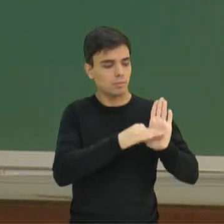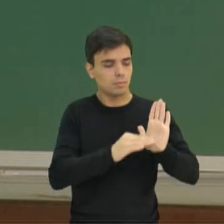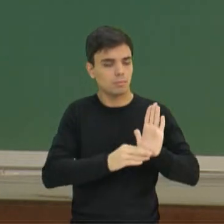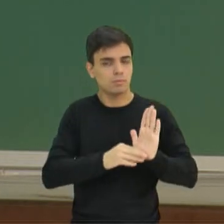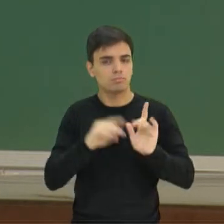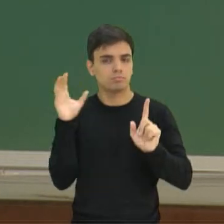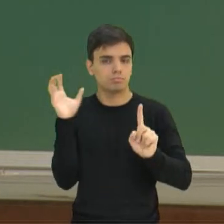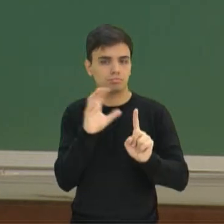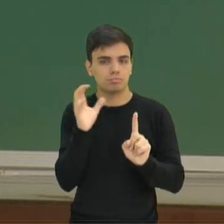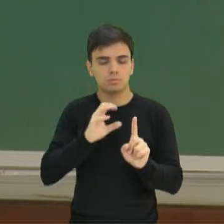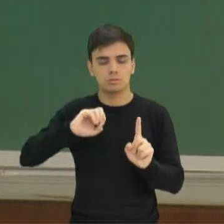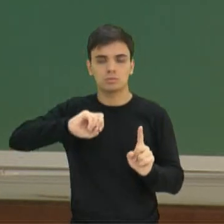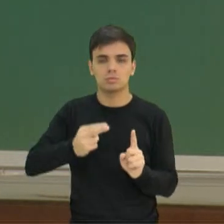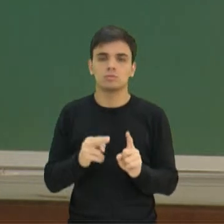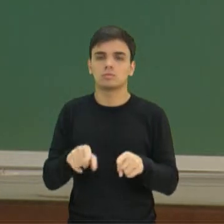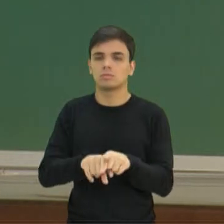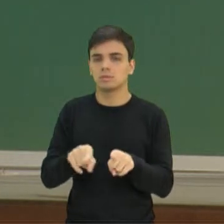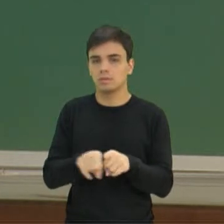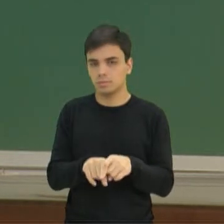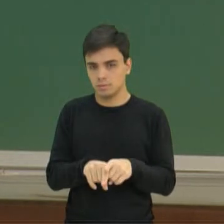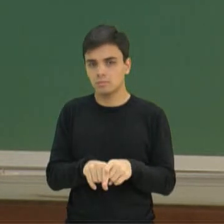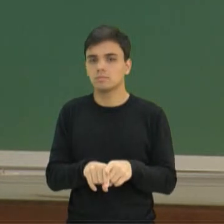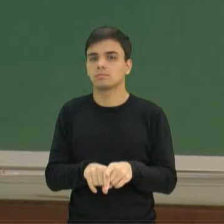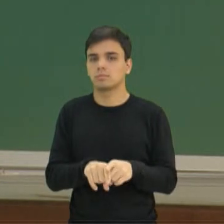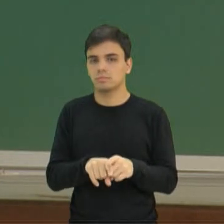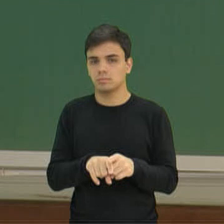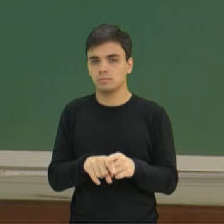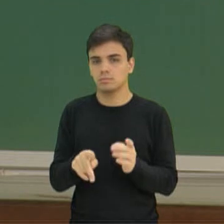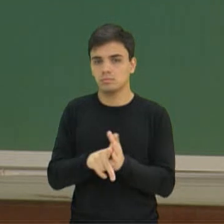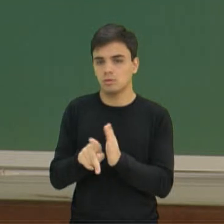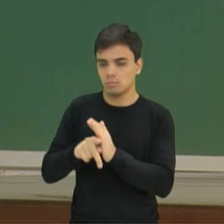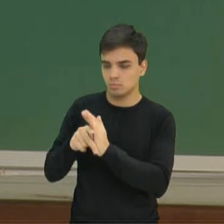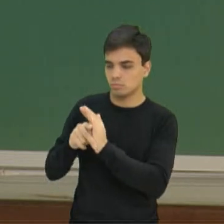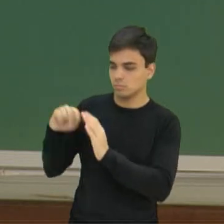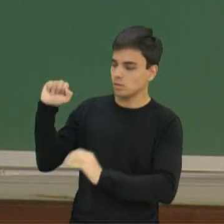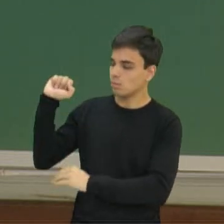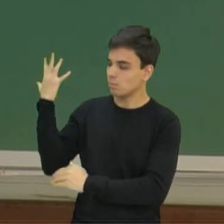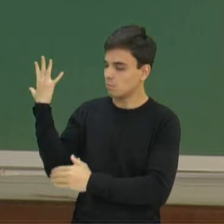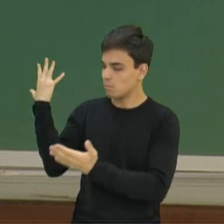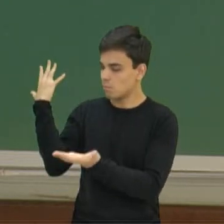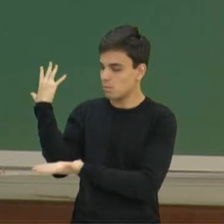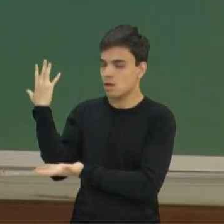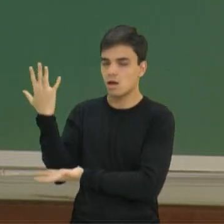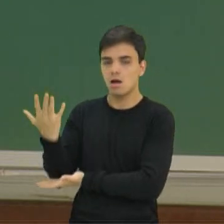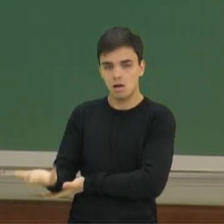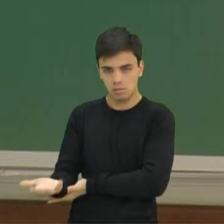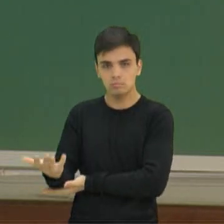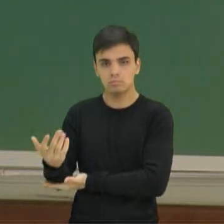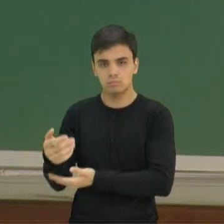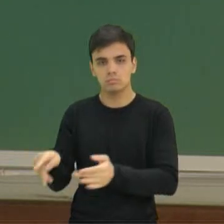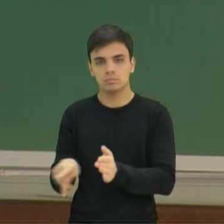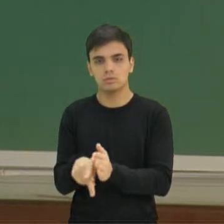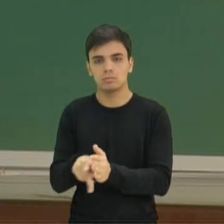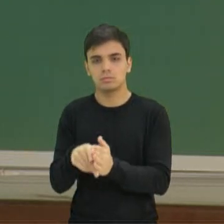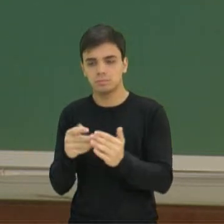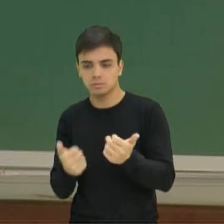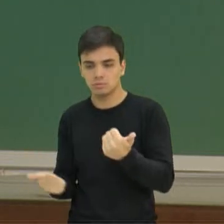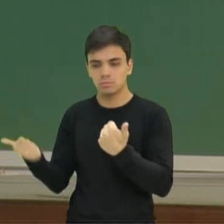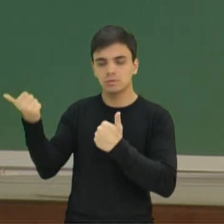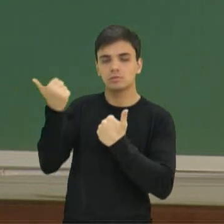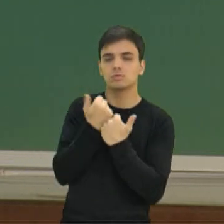ou que desencadeiam ali os processos de desmatamento, a retirada da vegetação para ser colocada